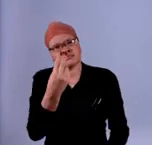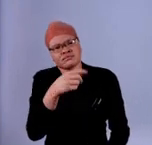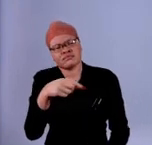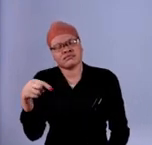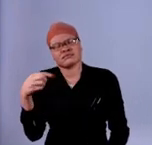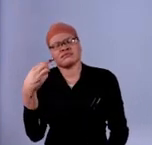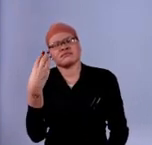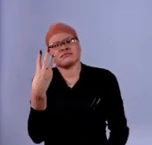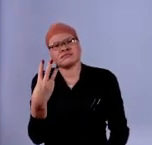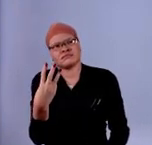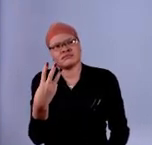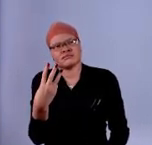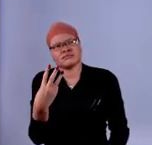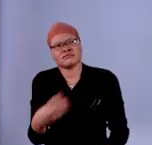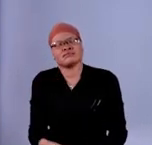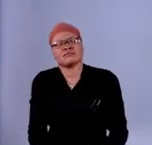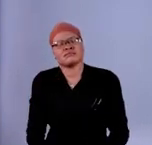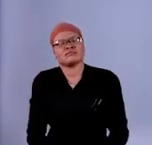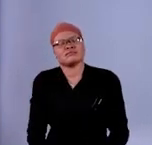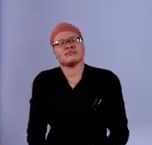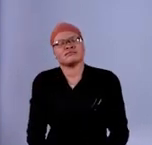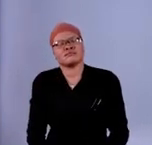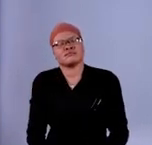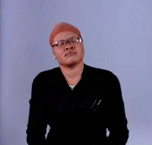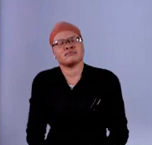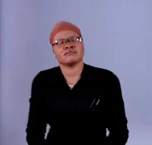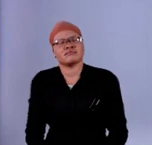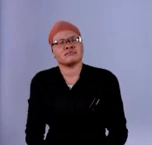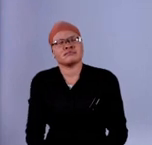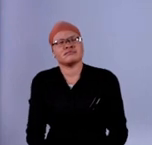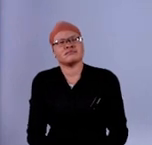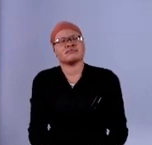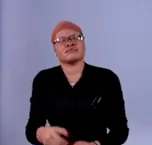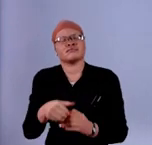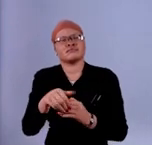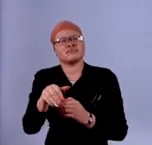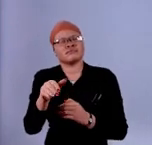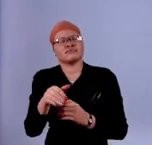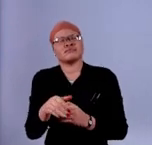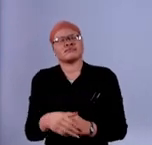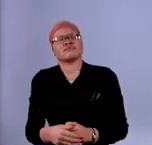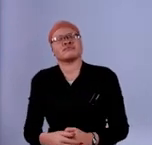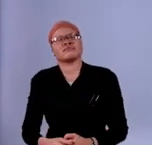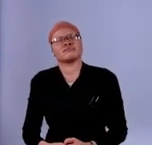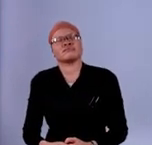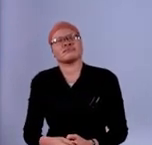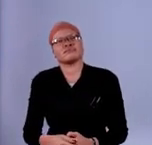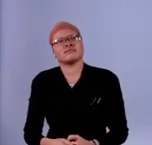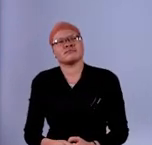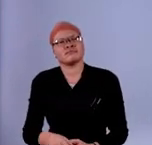Deus sobre três Eleci dois terços ou 2 sobre três continuando